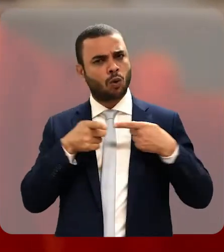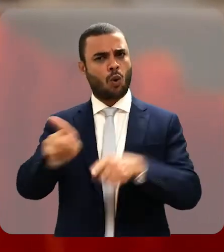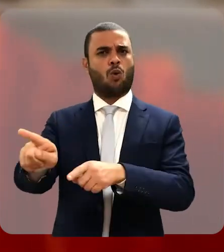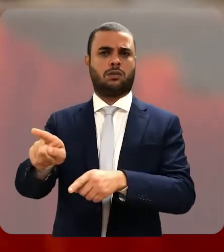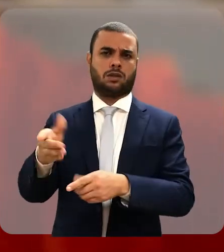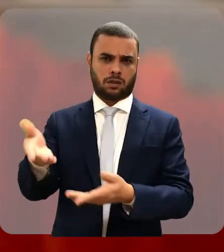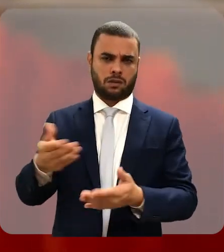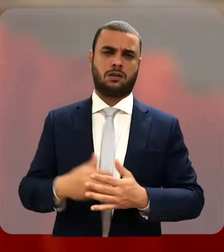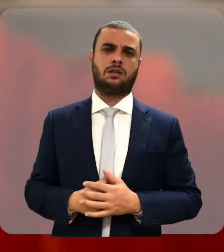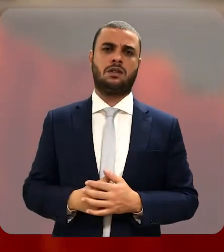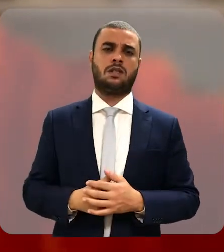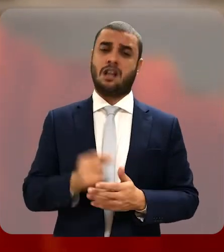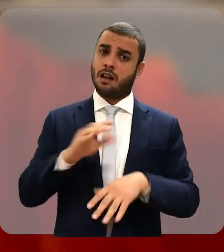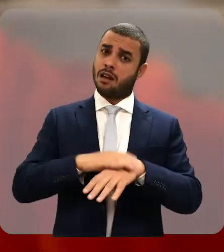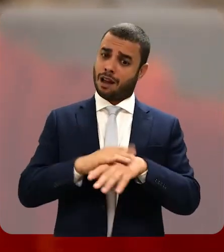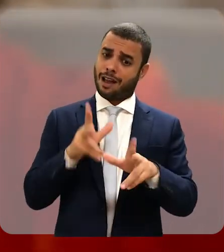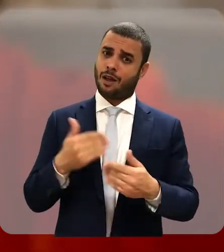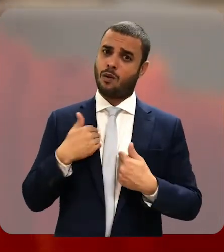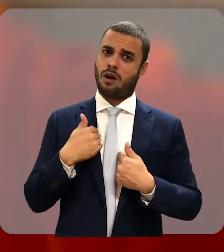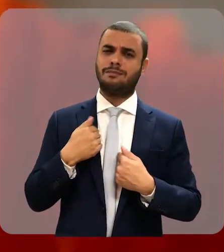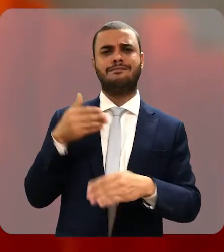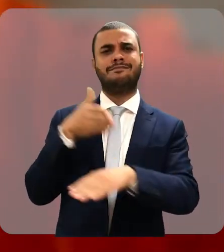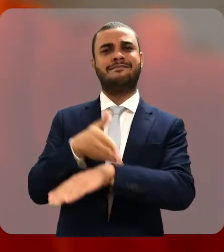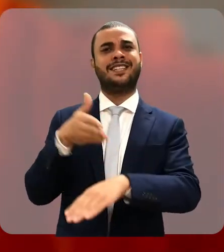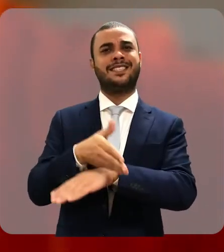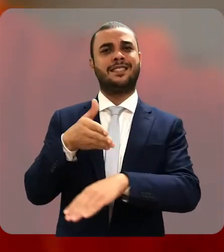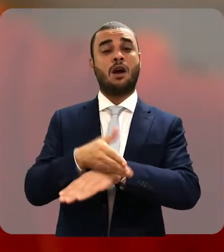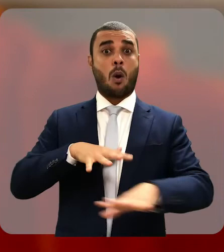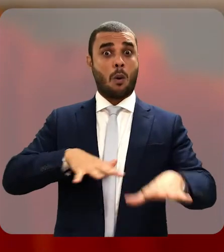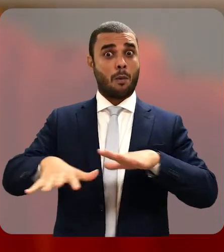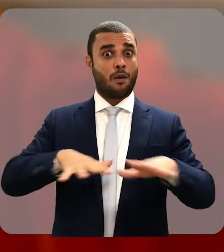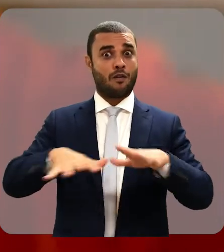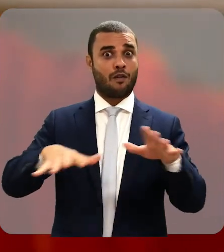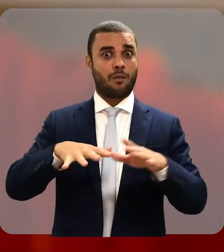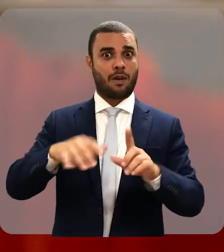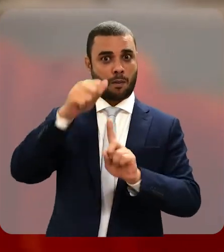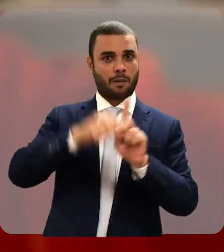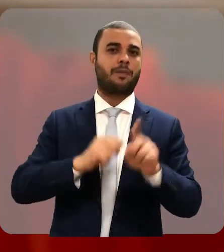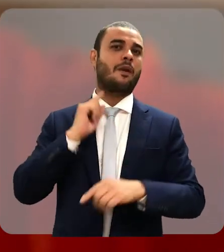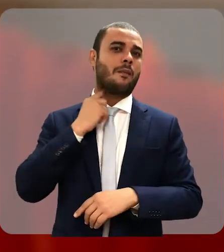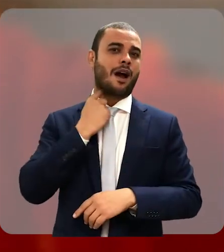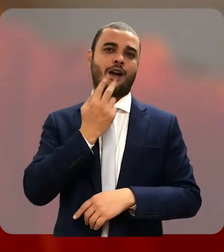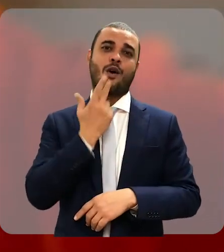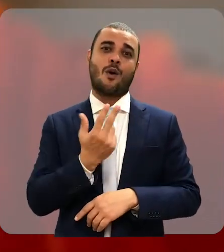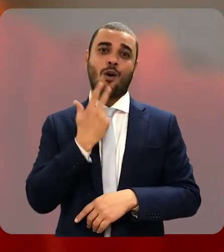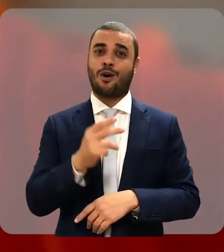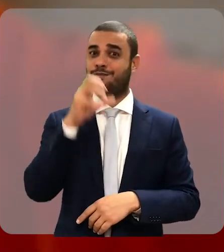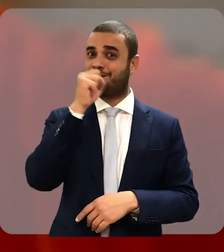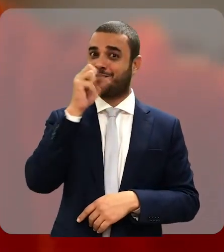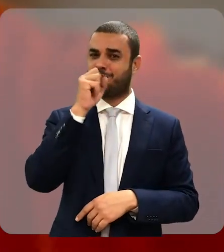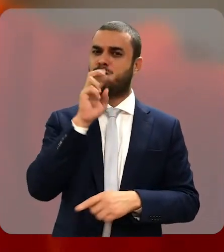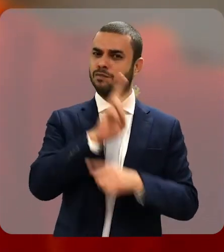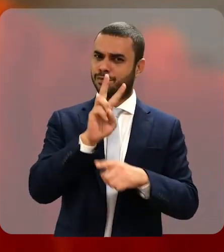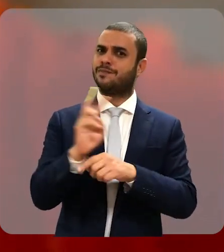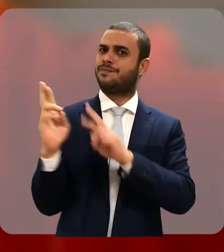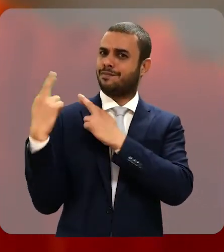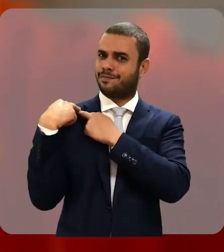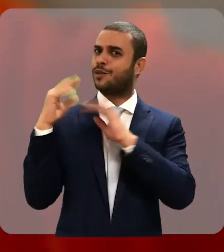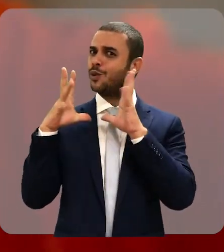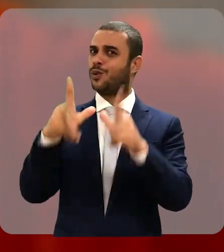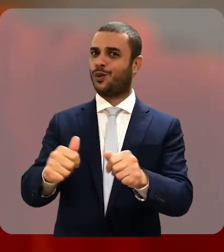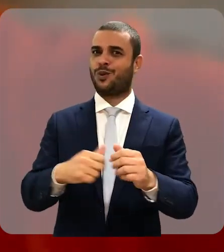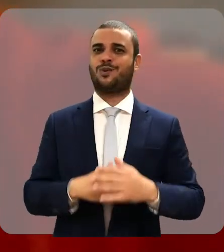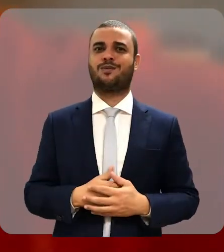unido contra essa triste realidade. Então faça como eu, participe do movimento Maio Laranja,